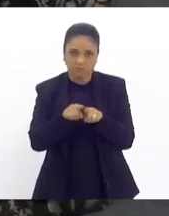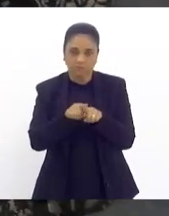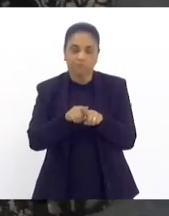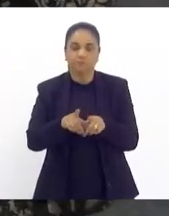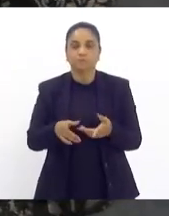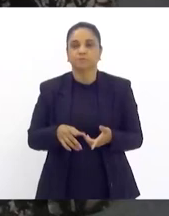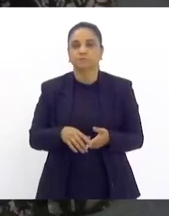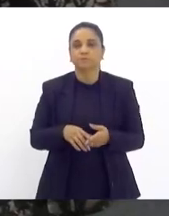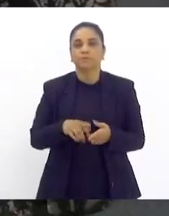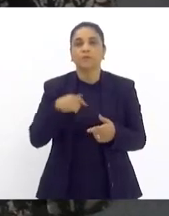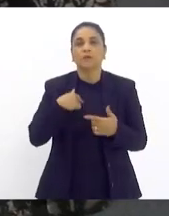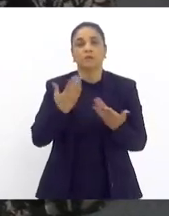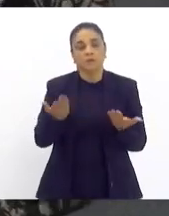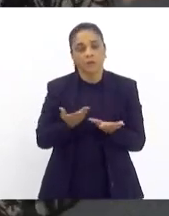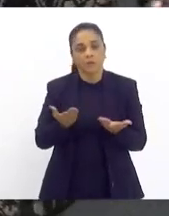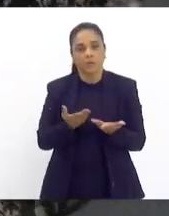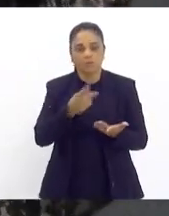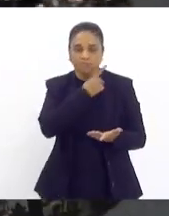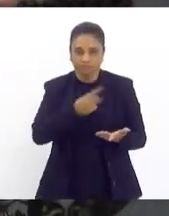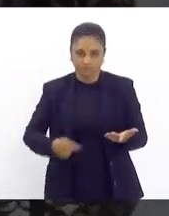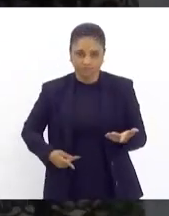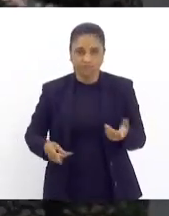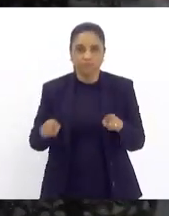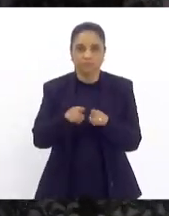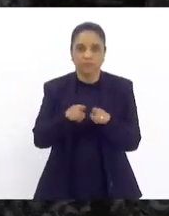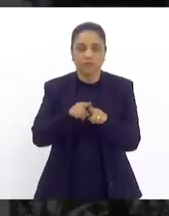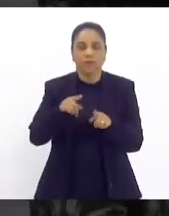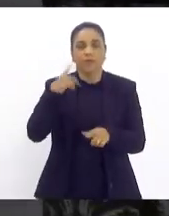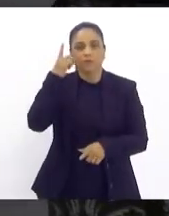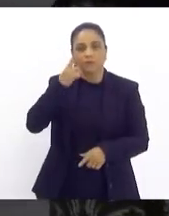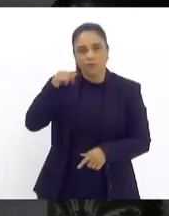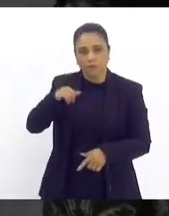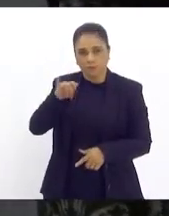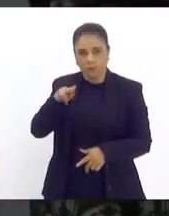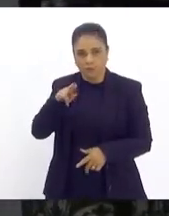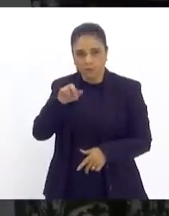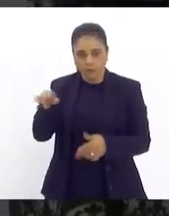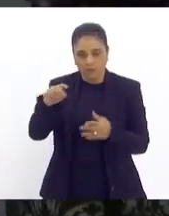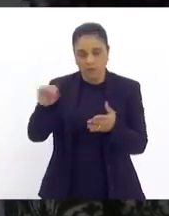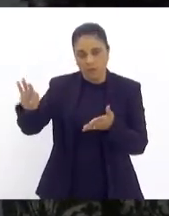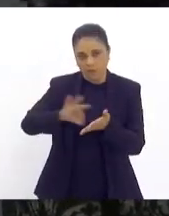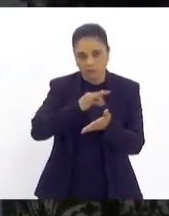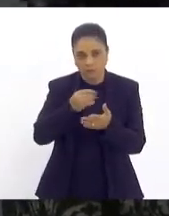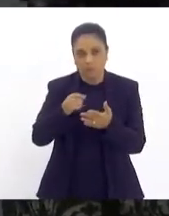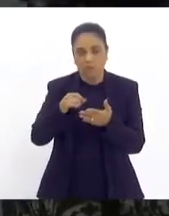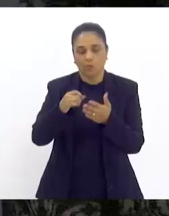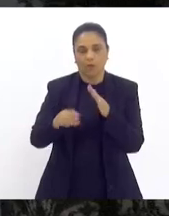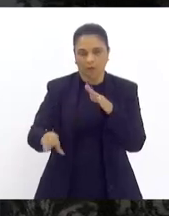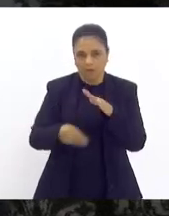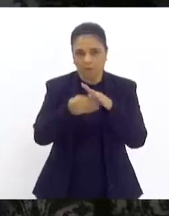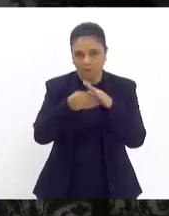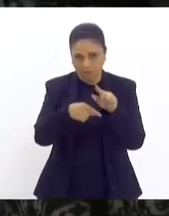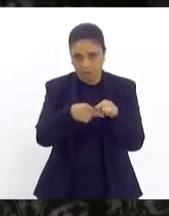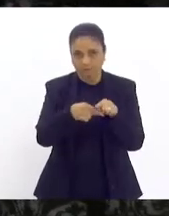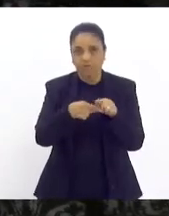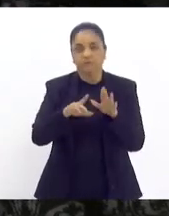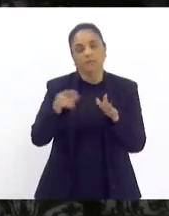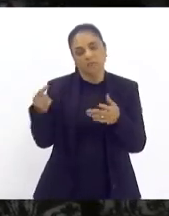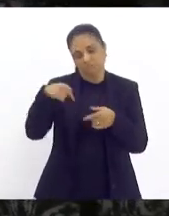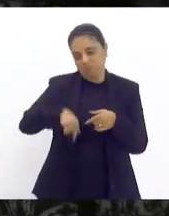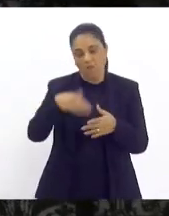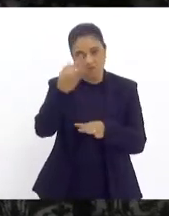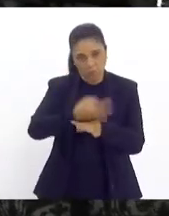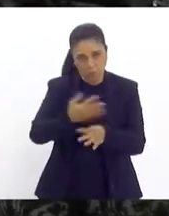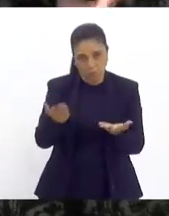o deputado Yuri na condição de líder foi Quem assinou essa emenda nesse momento ele não tá aqui no plenário Mas como tá em primeiro vai voltar